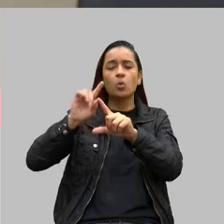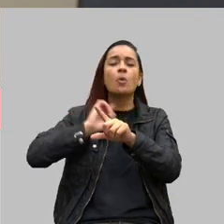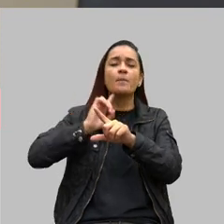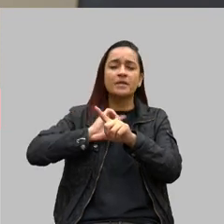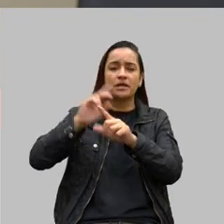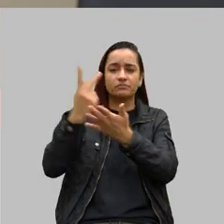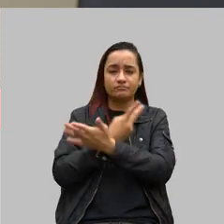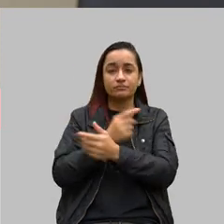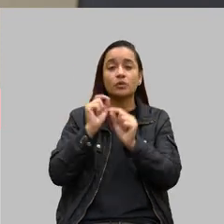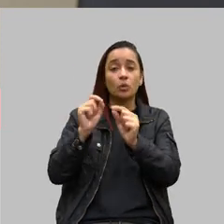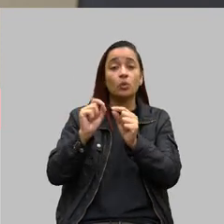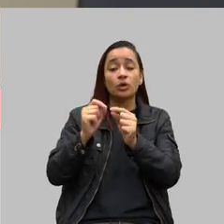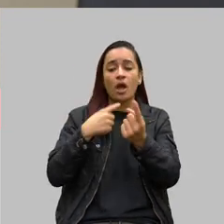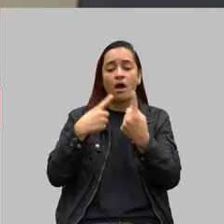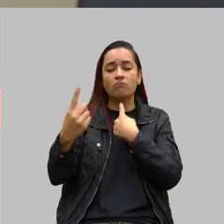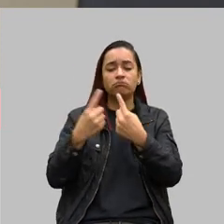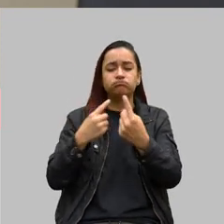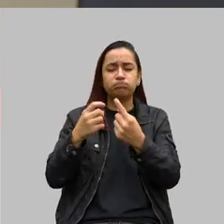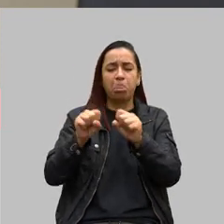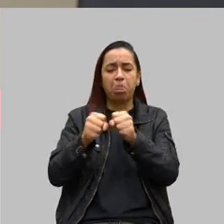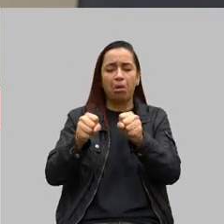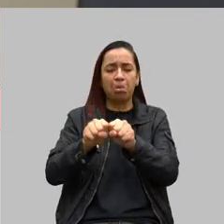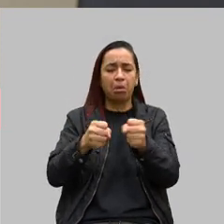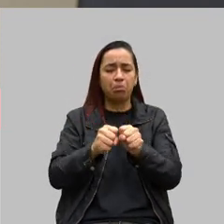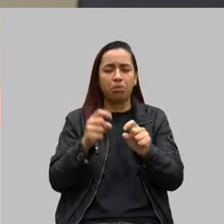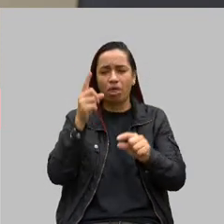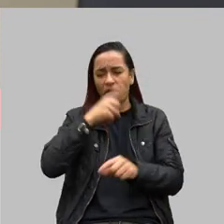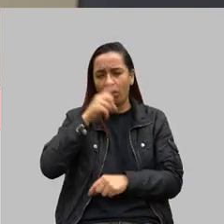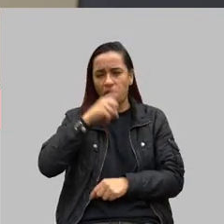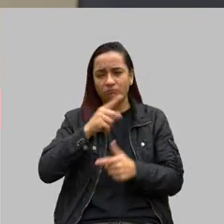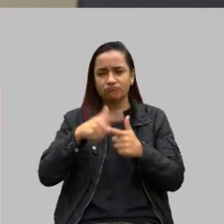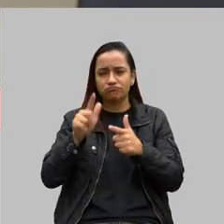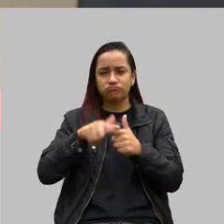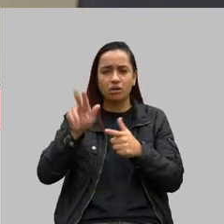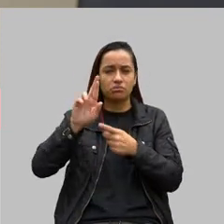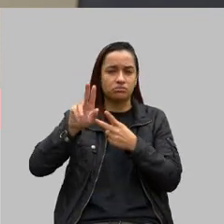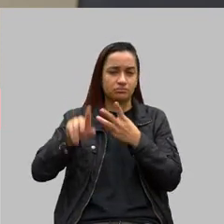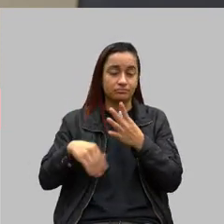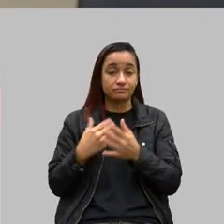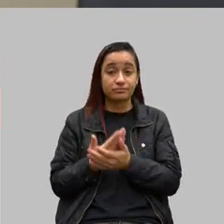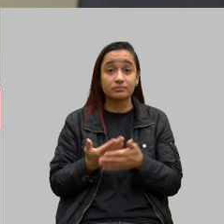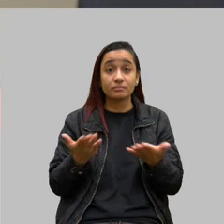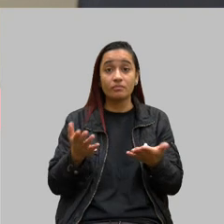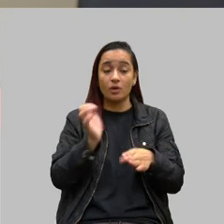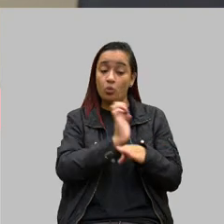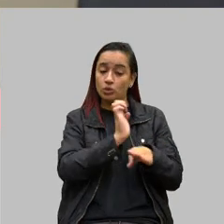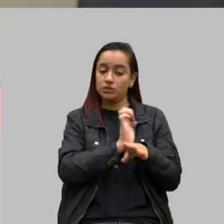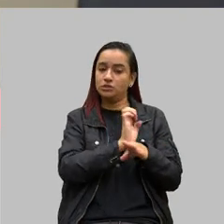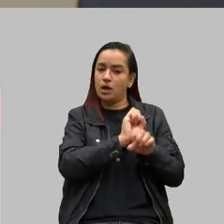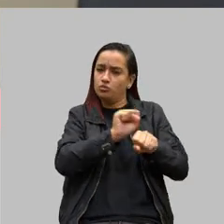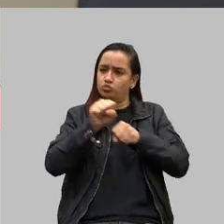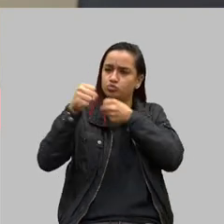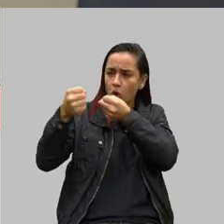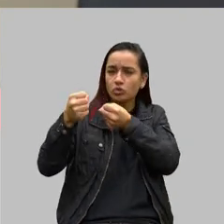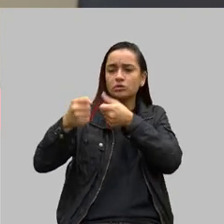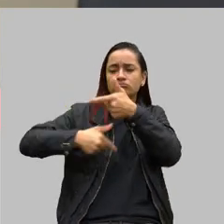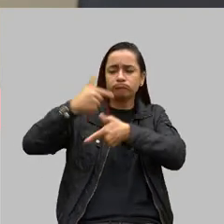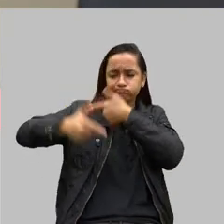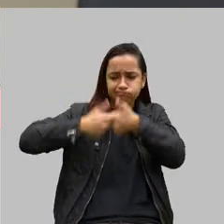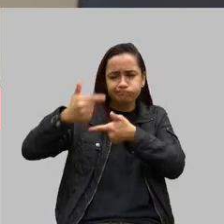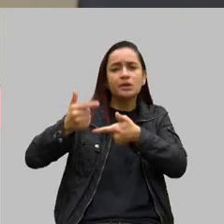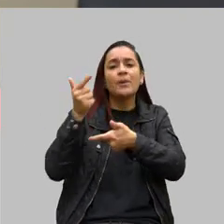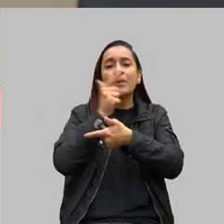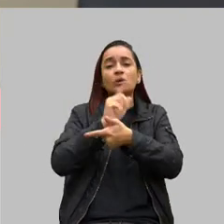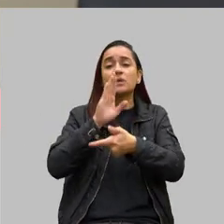pedagiadas do terem uma série de problemas o estado atuou de forma muito firme ali junto a empresa para que ela tomasse providências imediatas foi